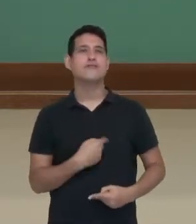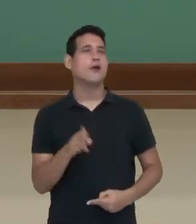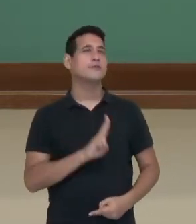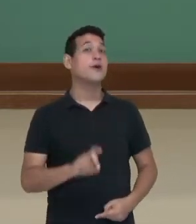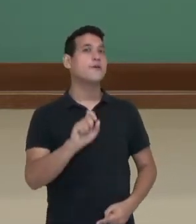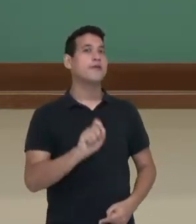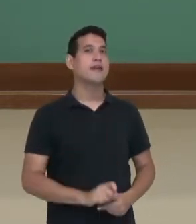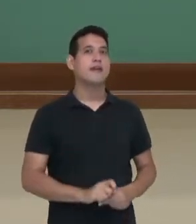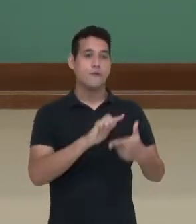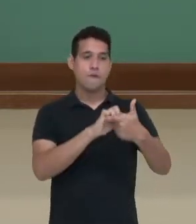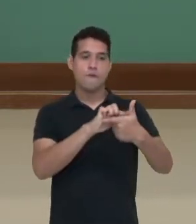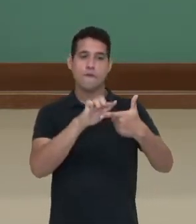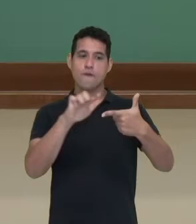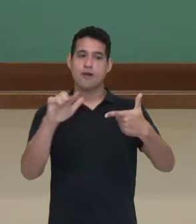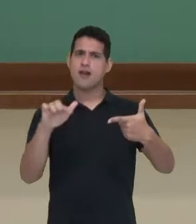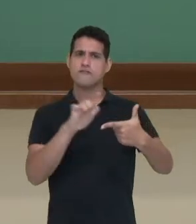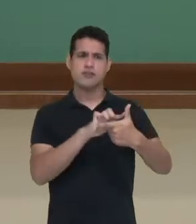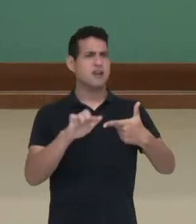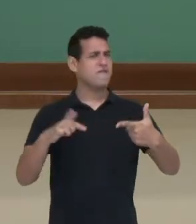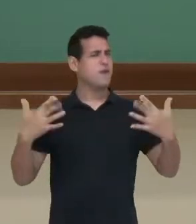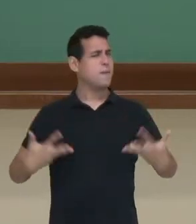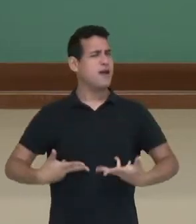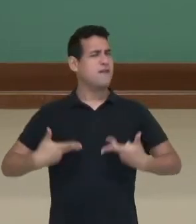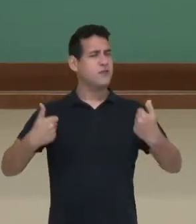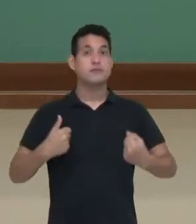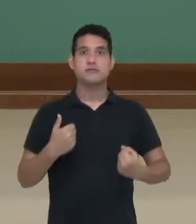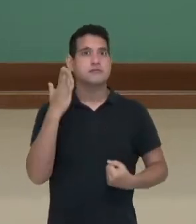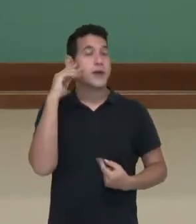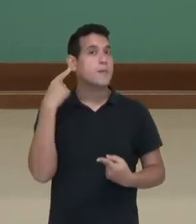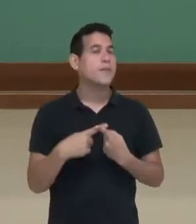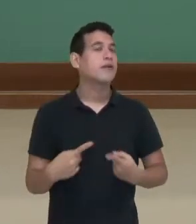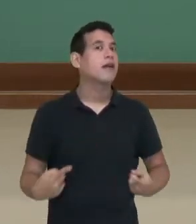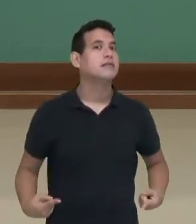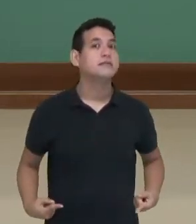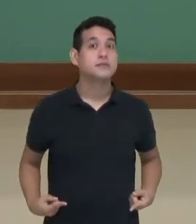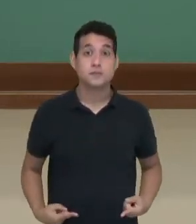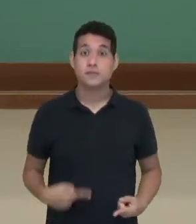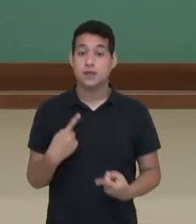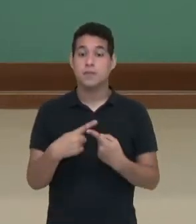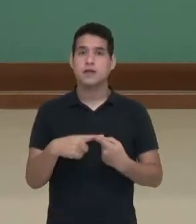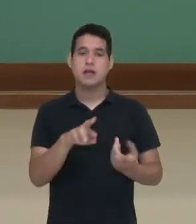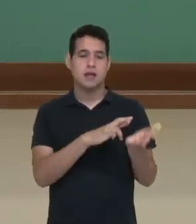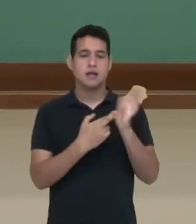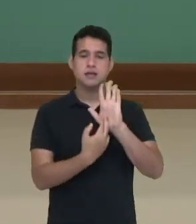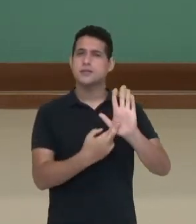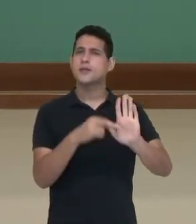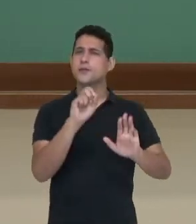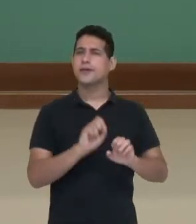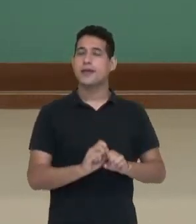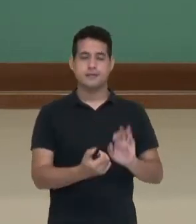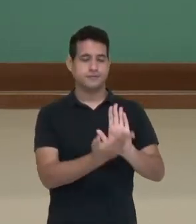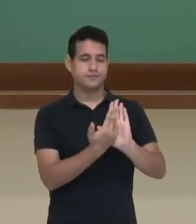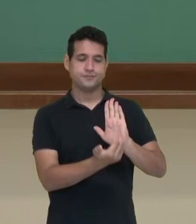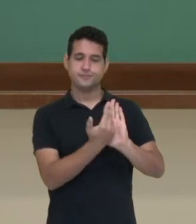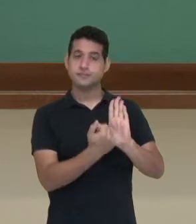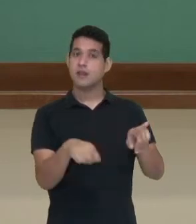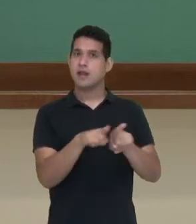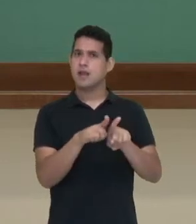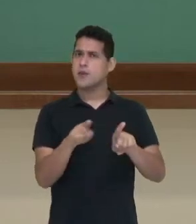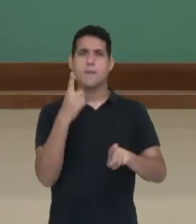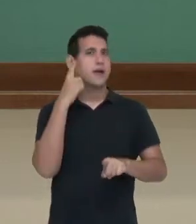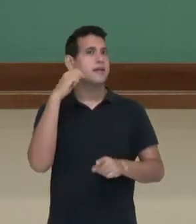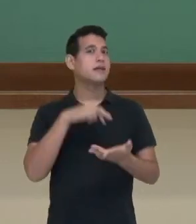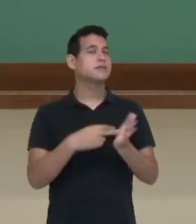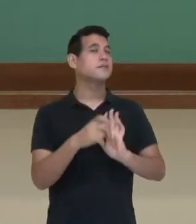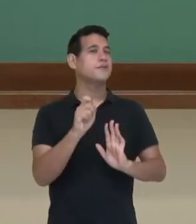com gráfico e gráfico é maravilhoso, gente. Sabe por que é maravilhoso? Porque é a representação em forma de um desenho, de uma expressão que